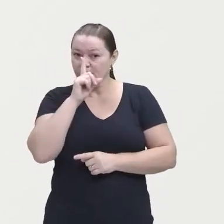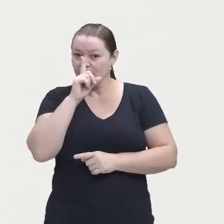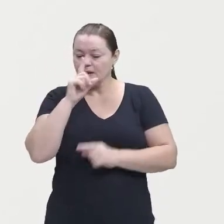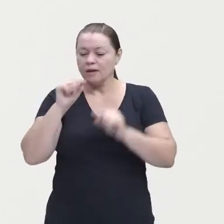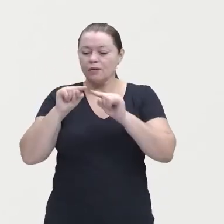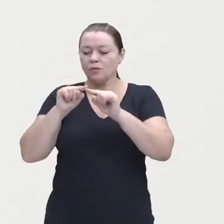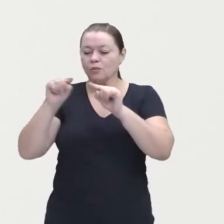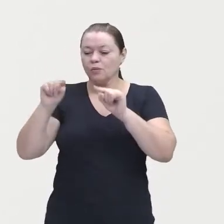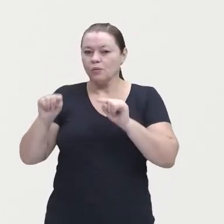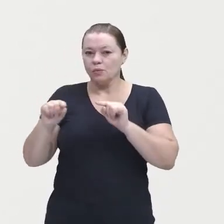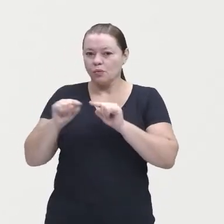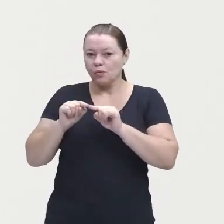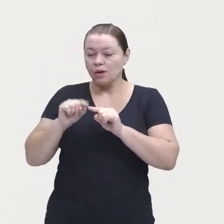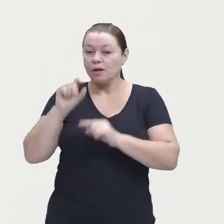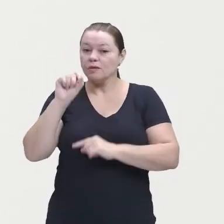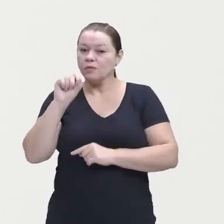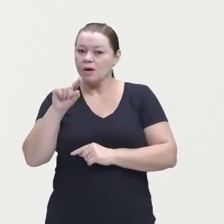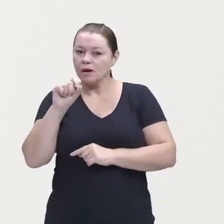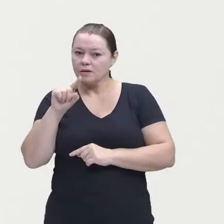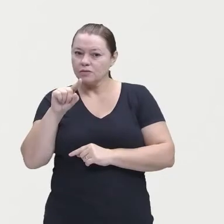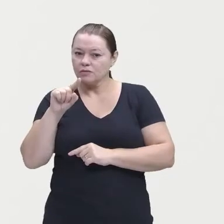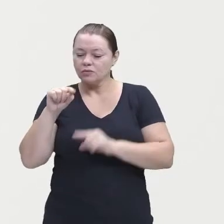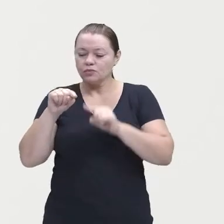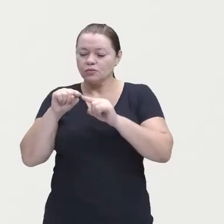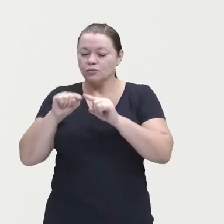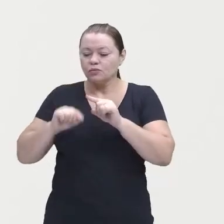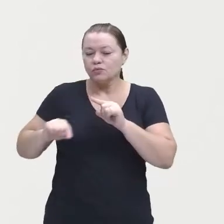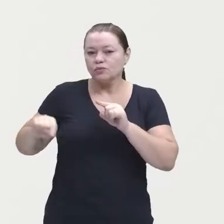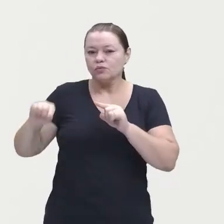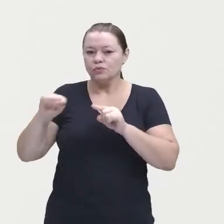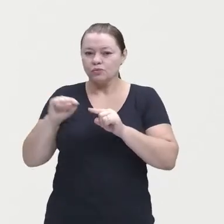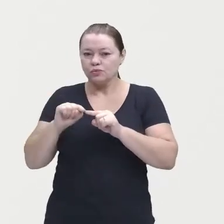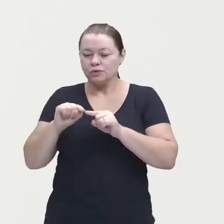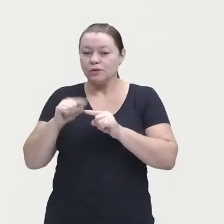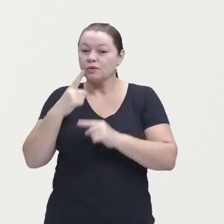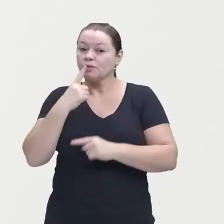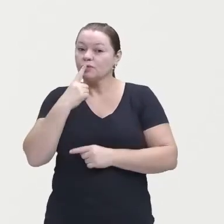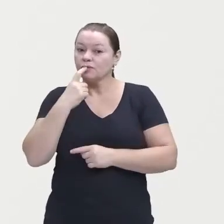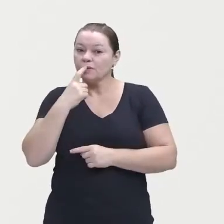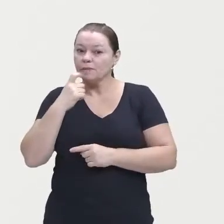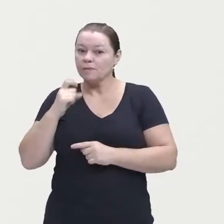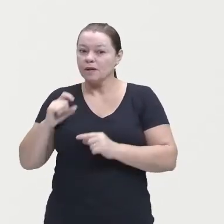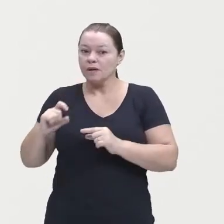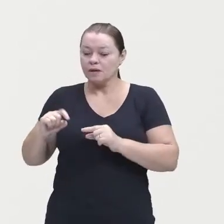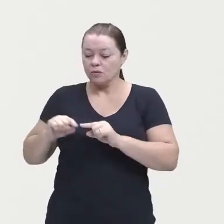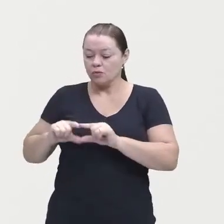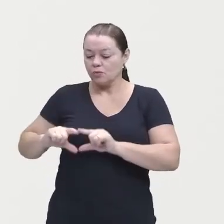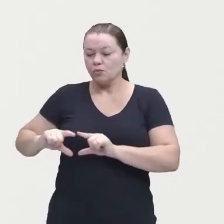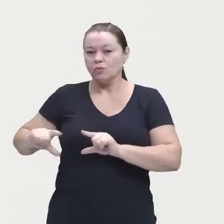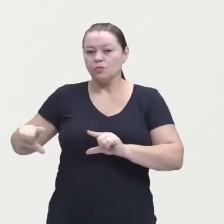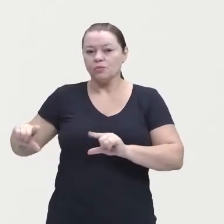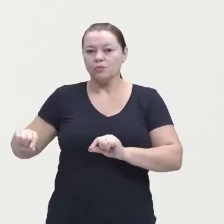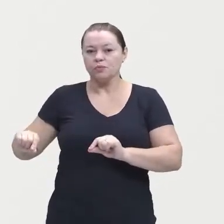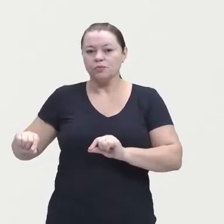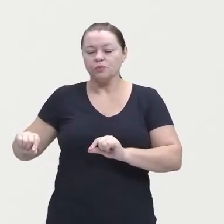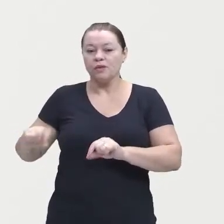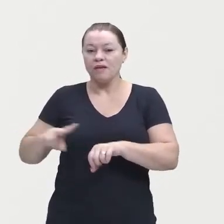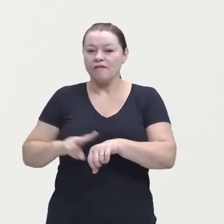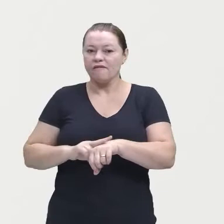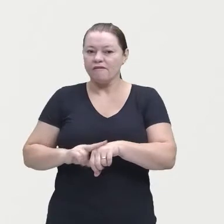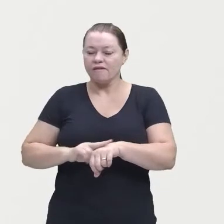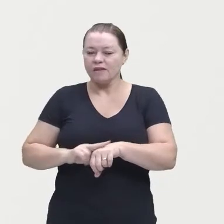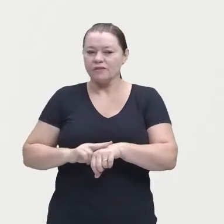quadrado azul, círculo vermelho, retângulo